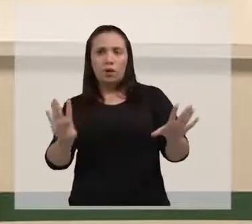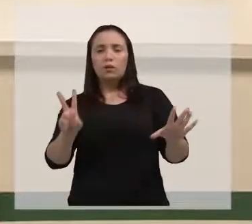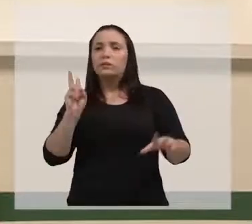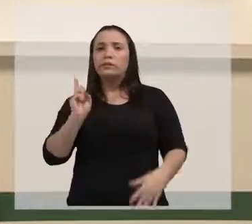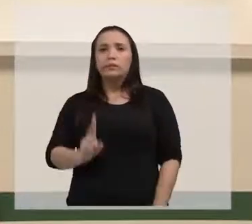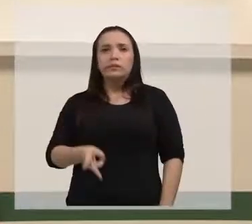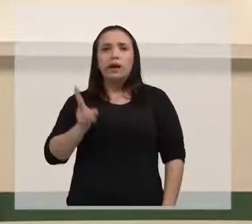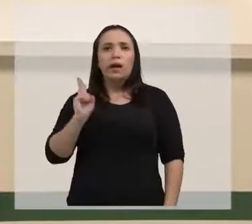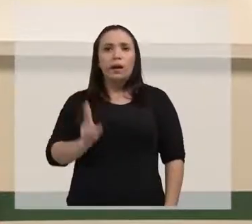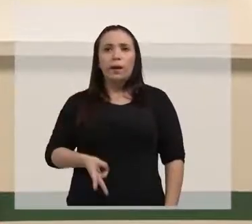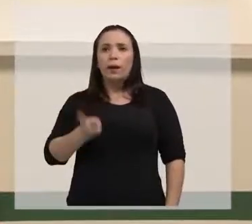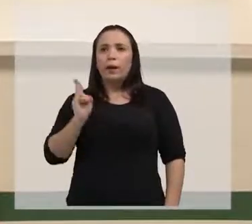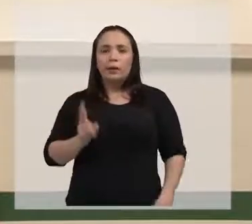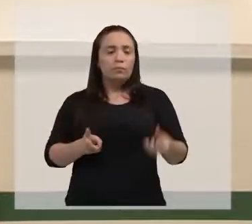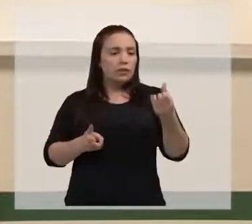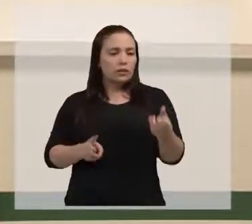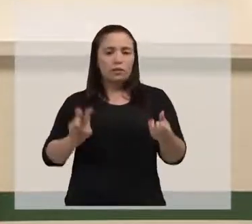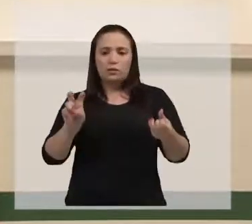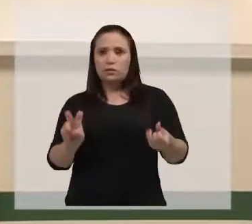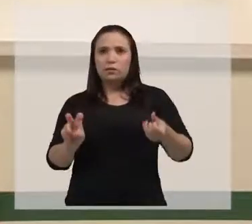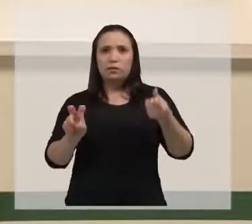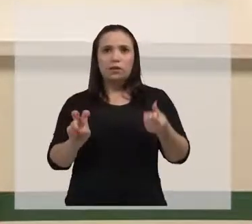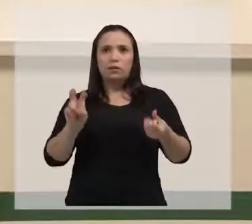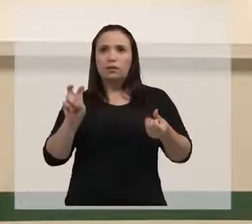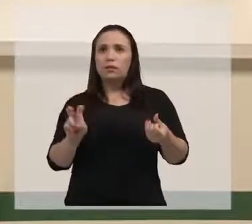é sempre o que, Luiz? 6-5. 6-5.